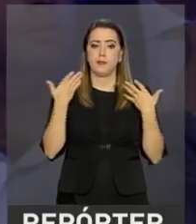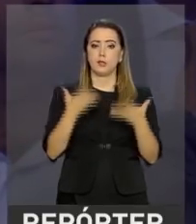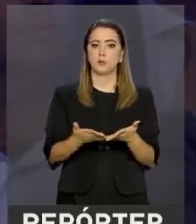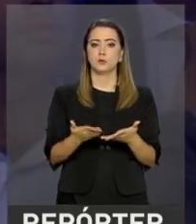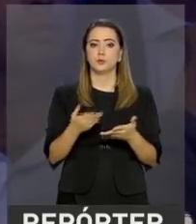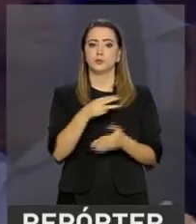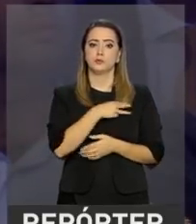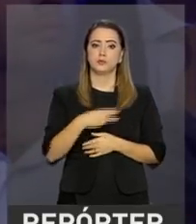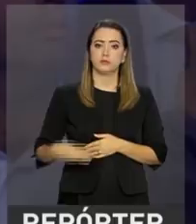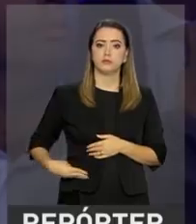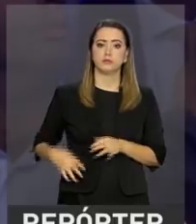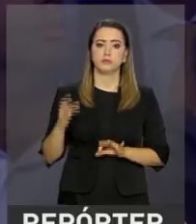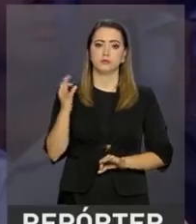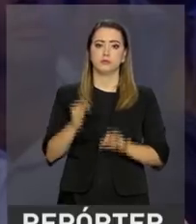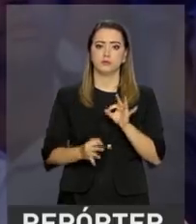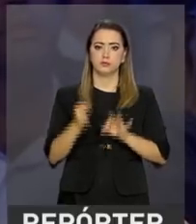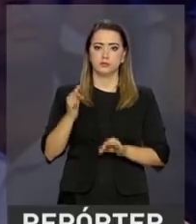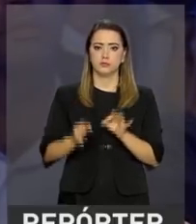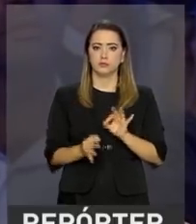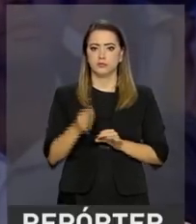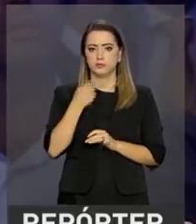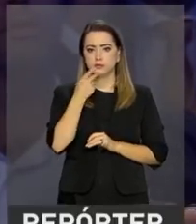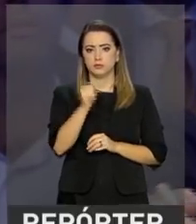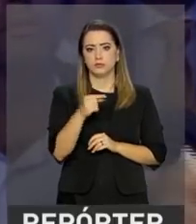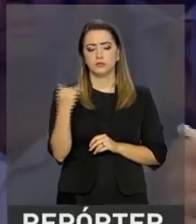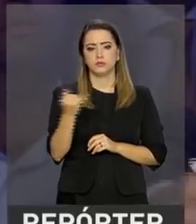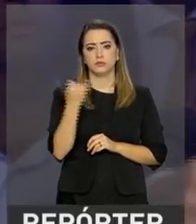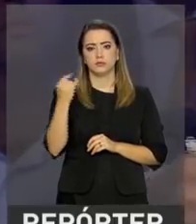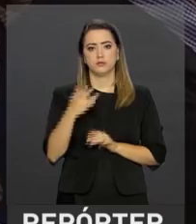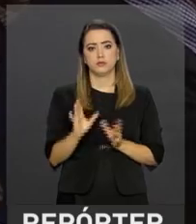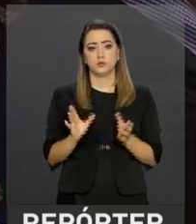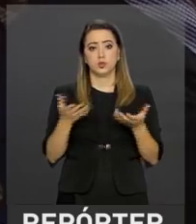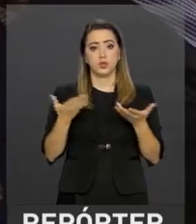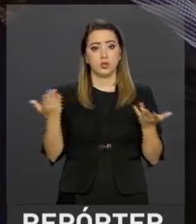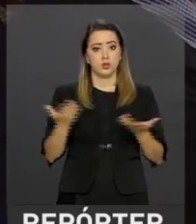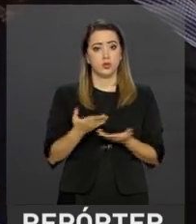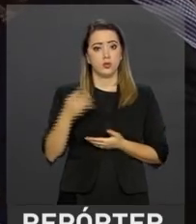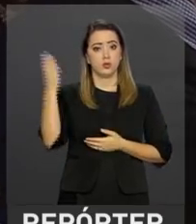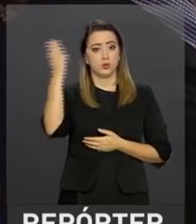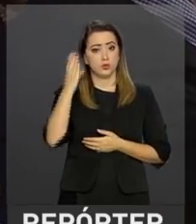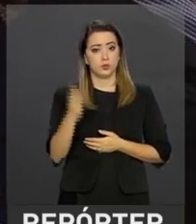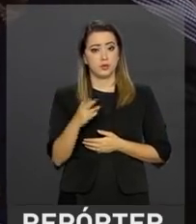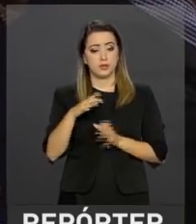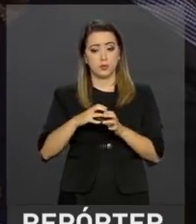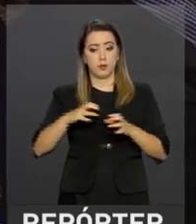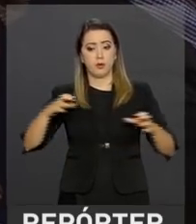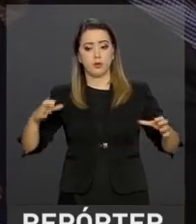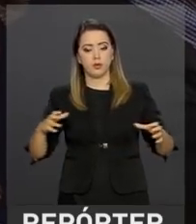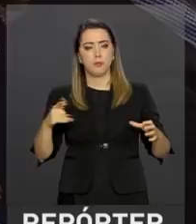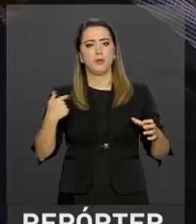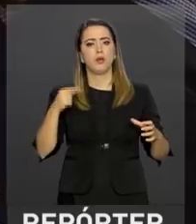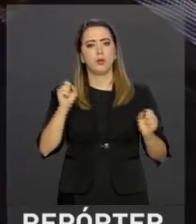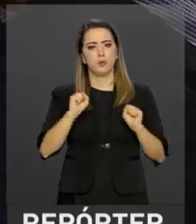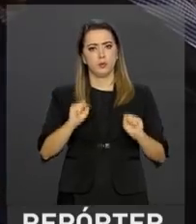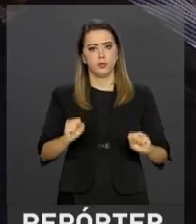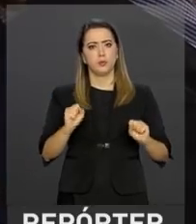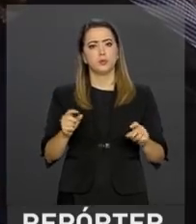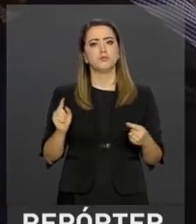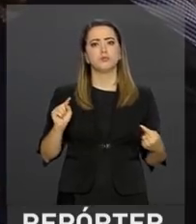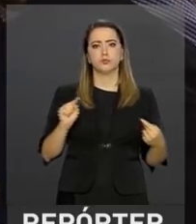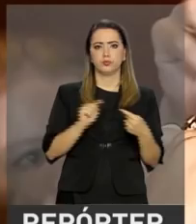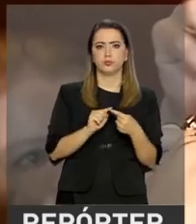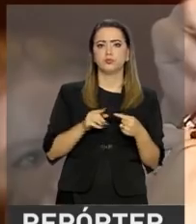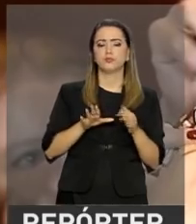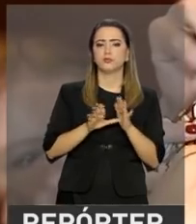ministro da justiça torquato jardim destacou que o tamanho e o poder do estado estão diretamente ligados à